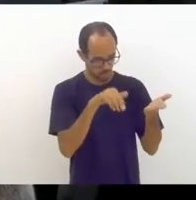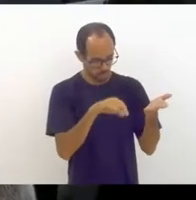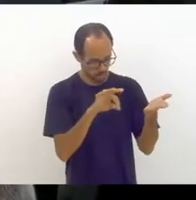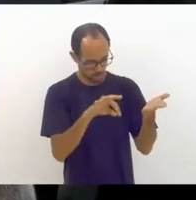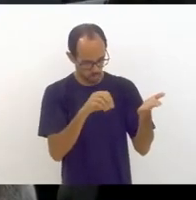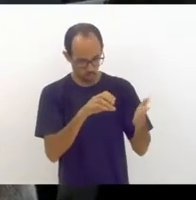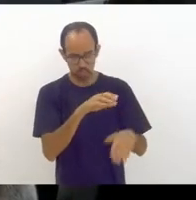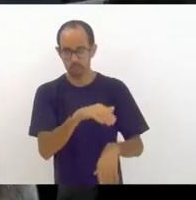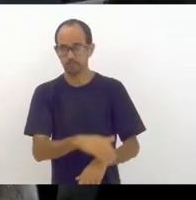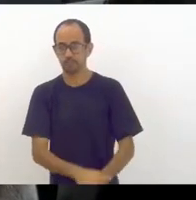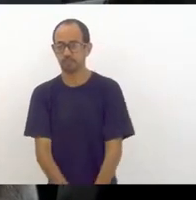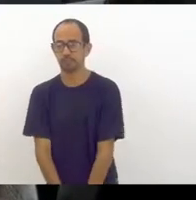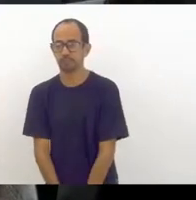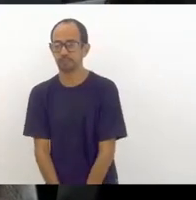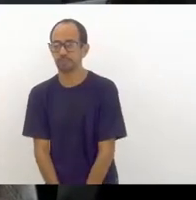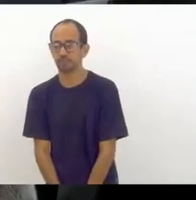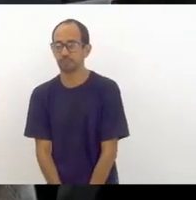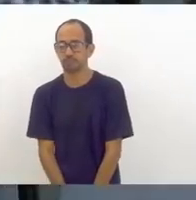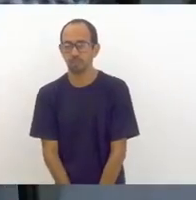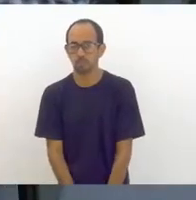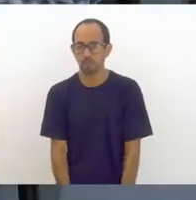Firmino.